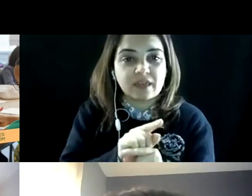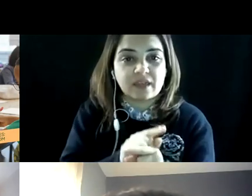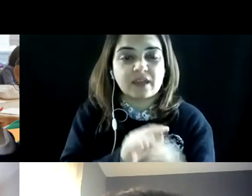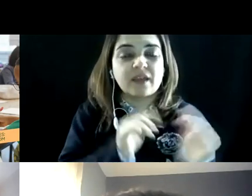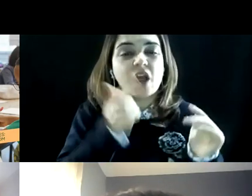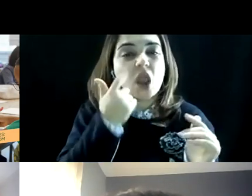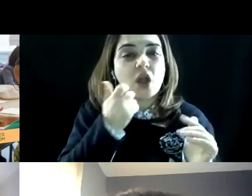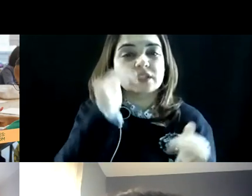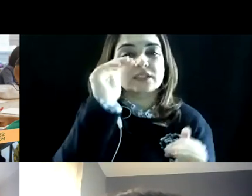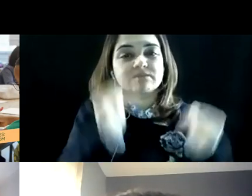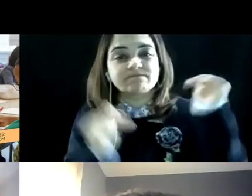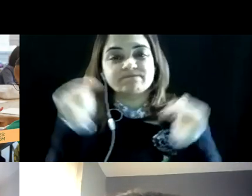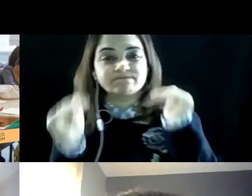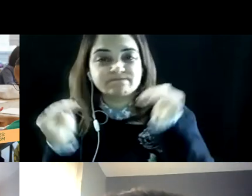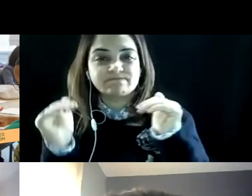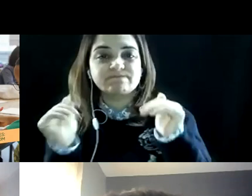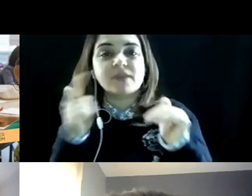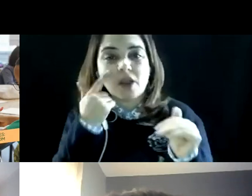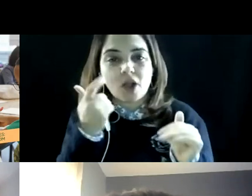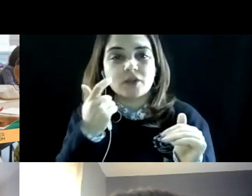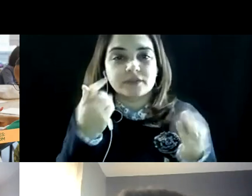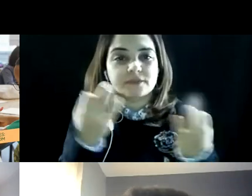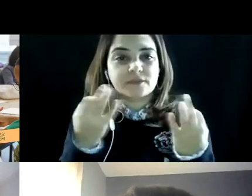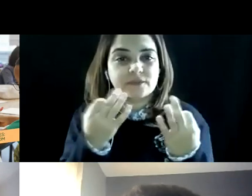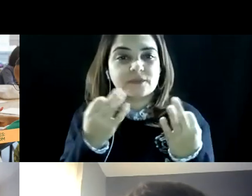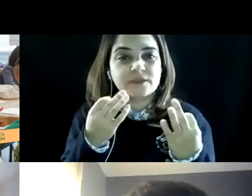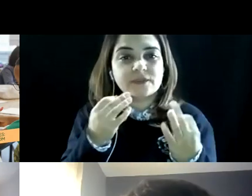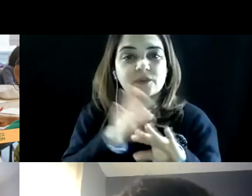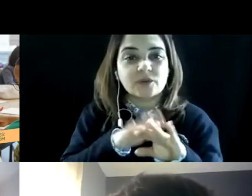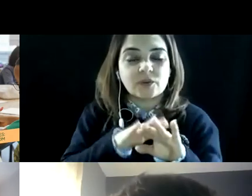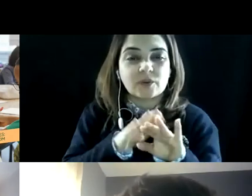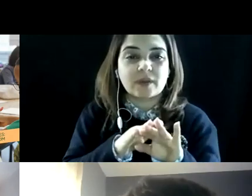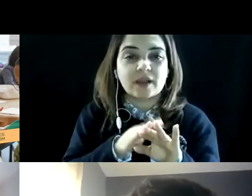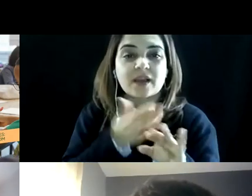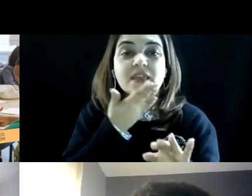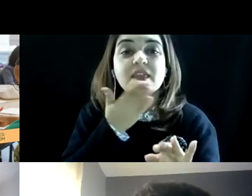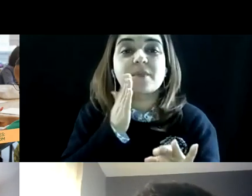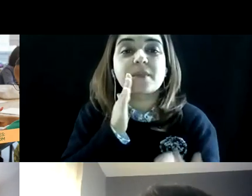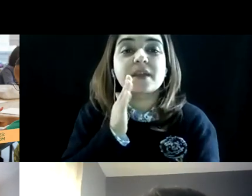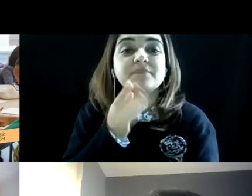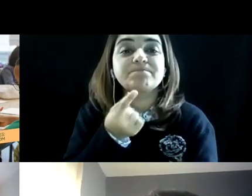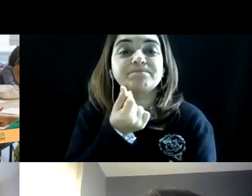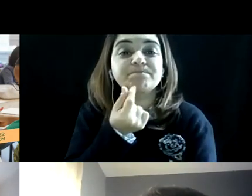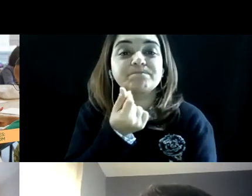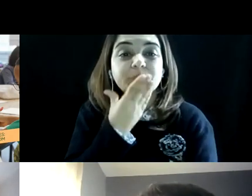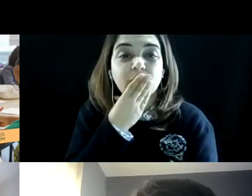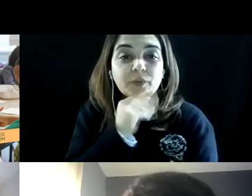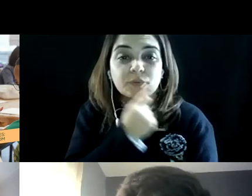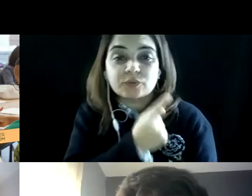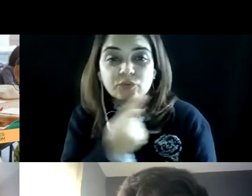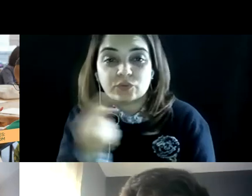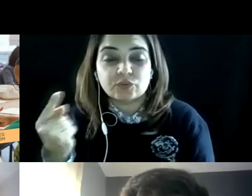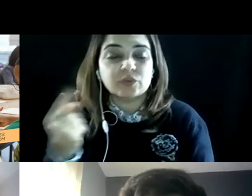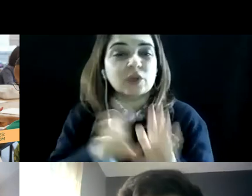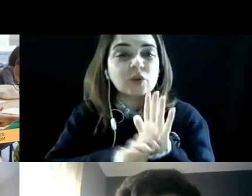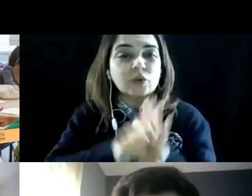desigualdades, tendo em conta sempre aquilo que é a proveniência socioeconómica e efetiva de cada aluno e